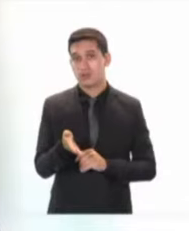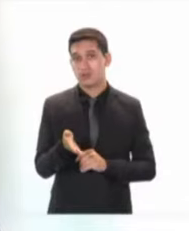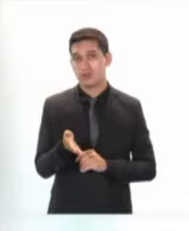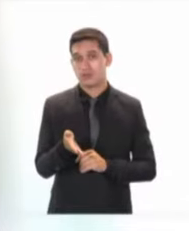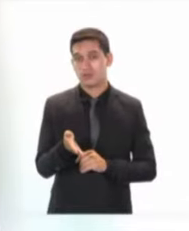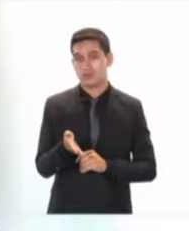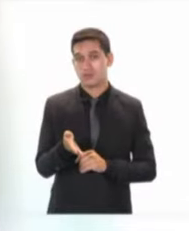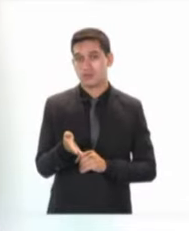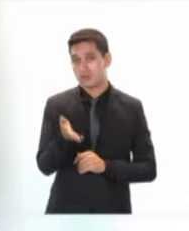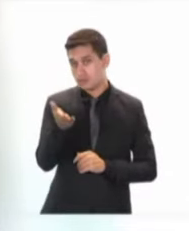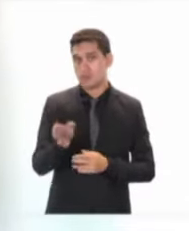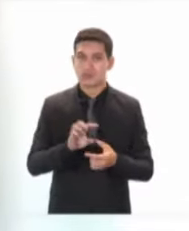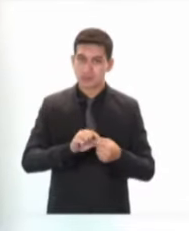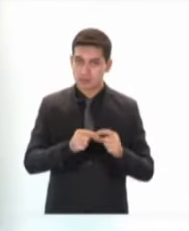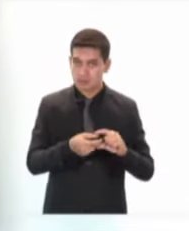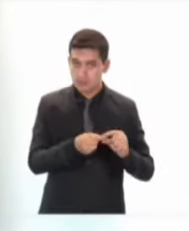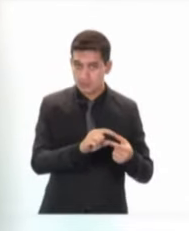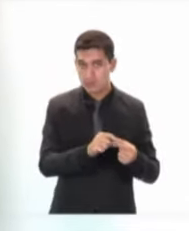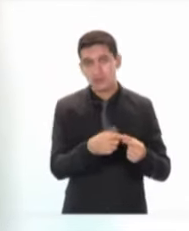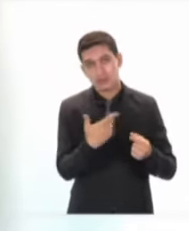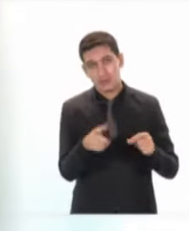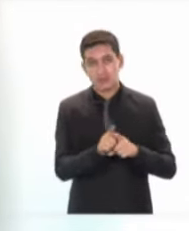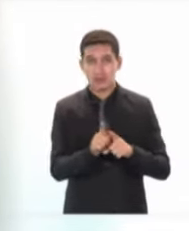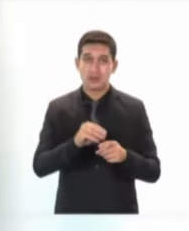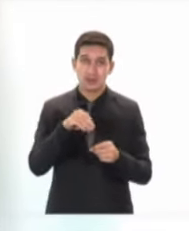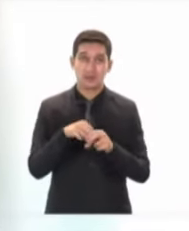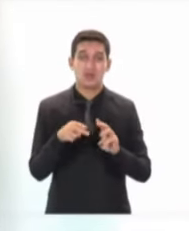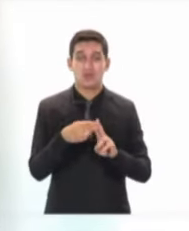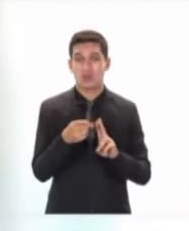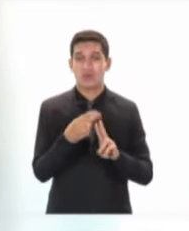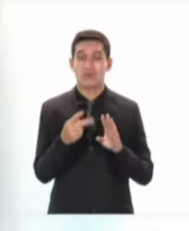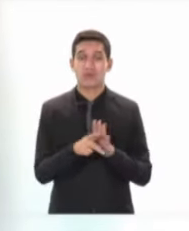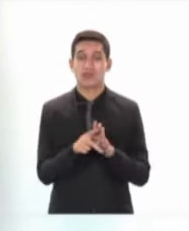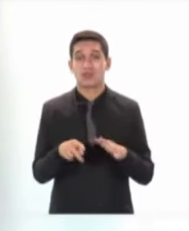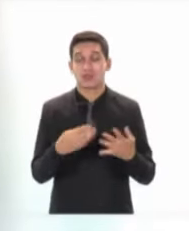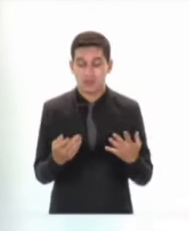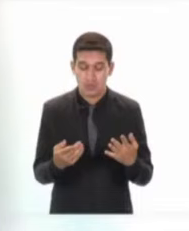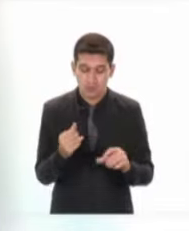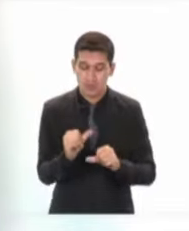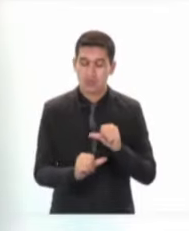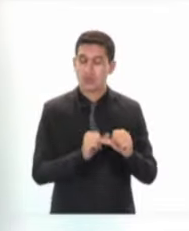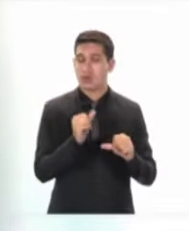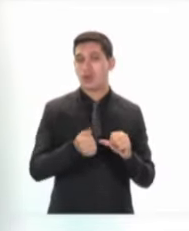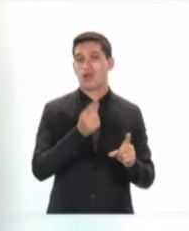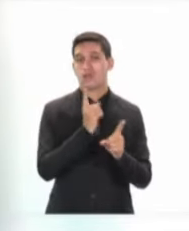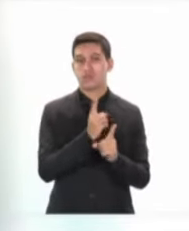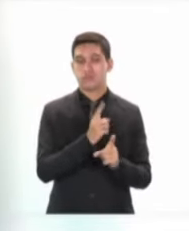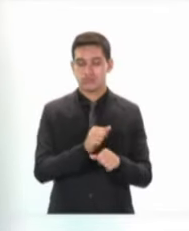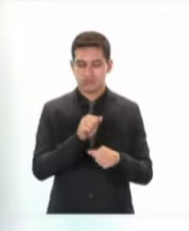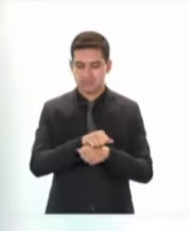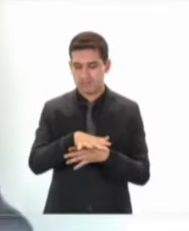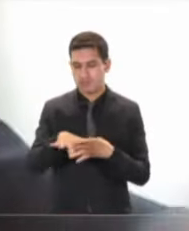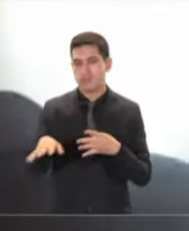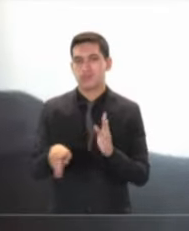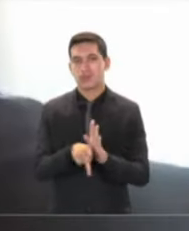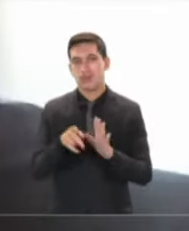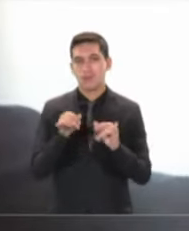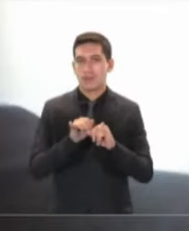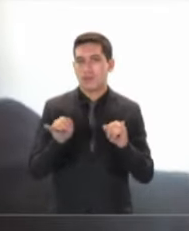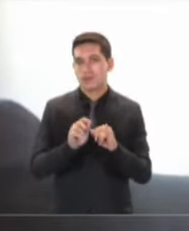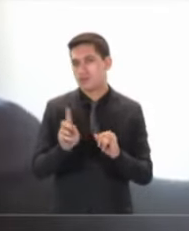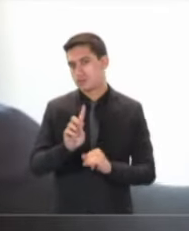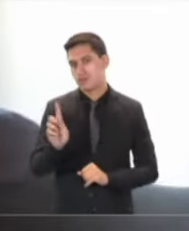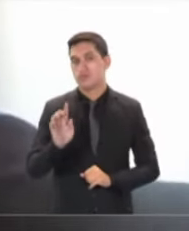deste contexto, desse conteúdo normativo de alterar a repercussão ou teor da propaganda. Não é disso.